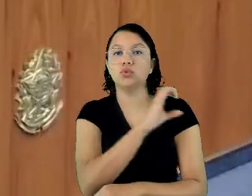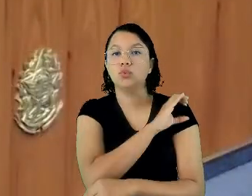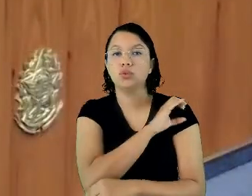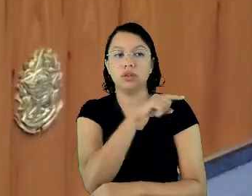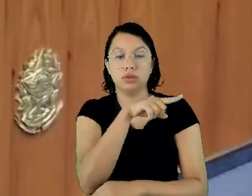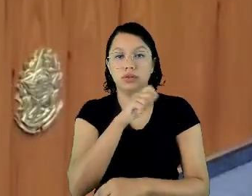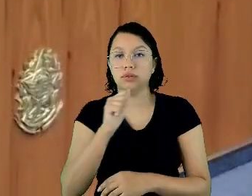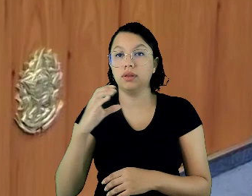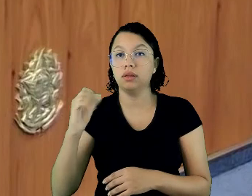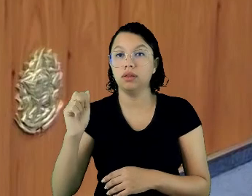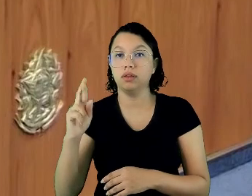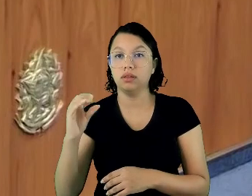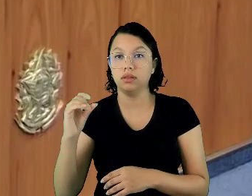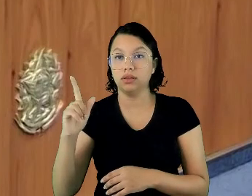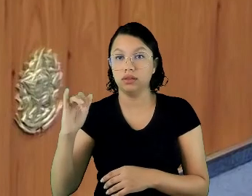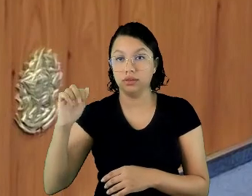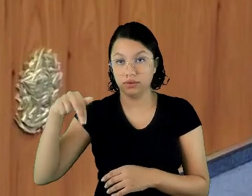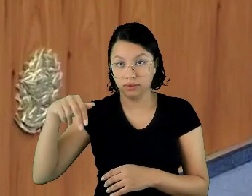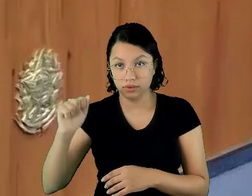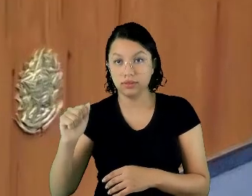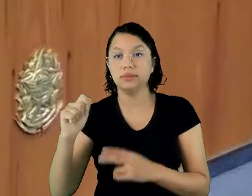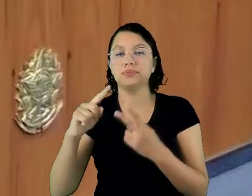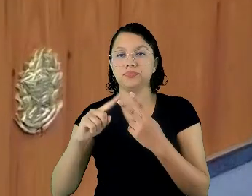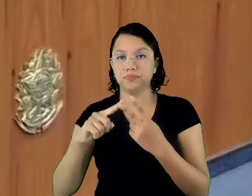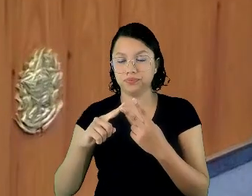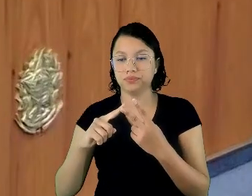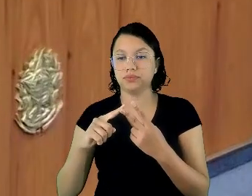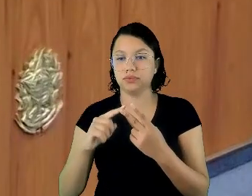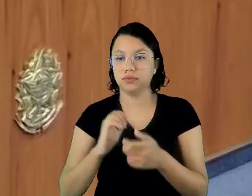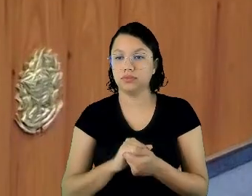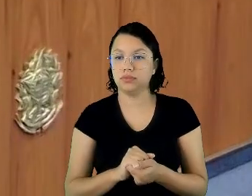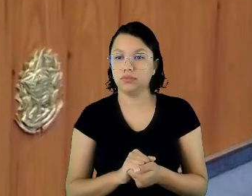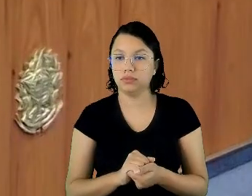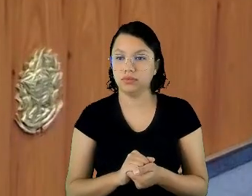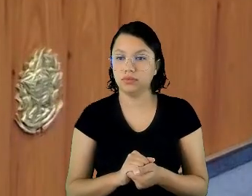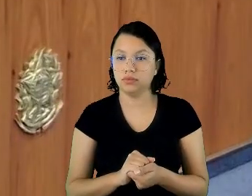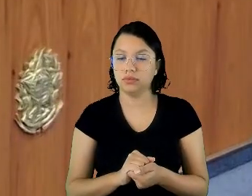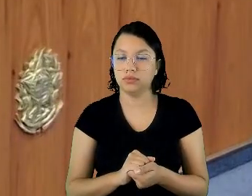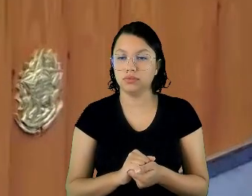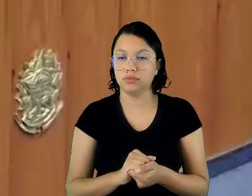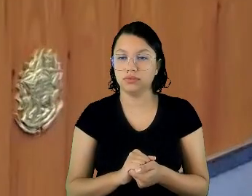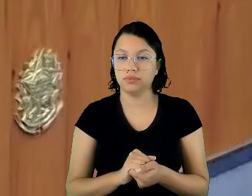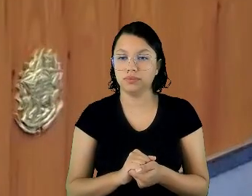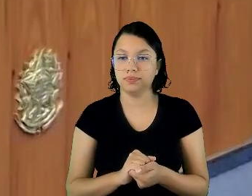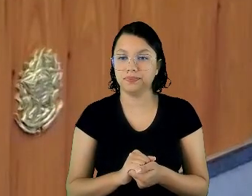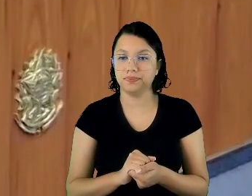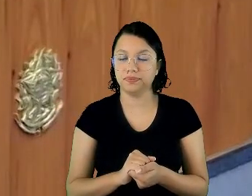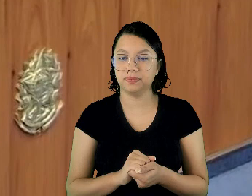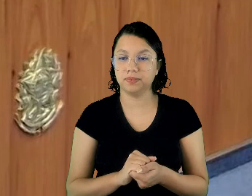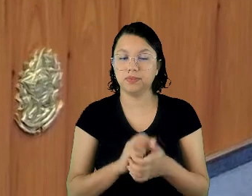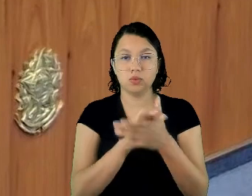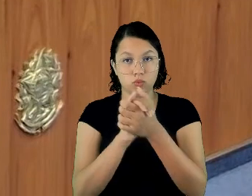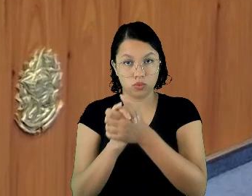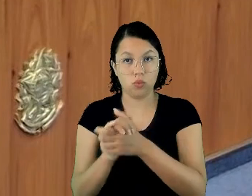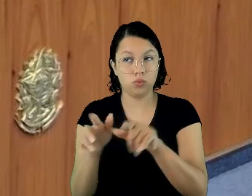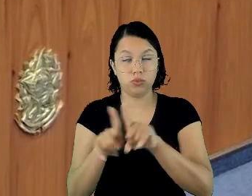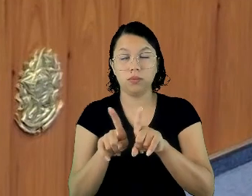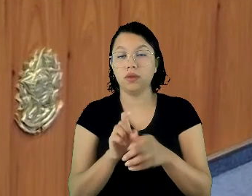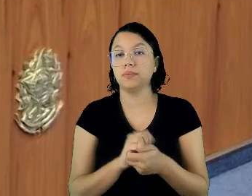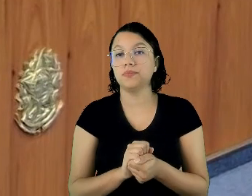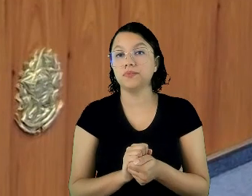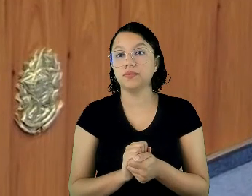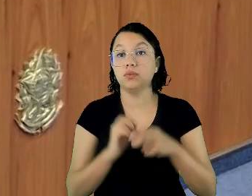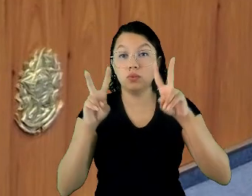pela Raicler Baldresca, minha colega, em saúde também. Tema, como dizia eu, de grande importância, de